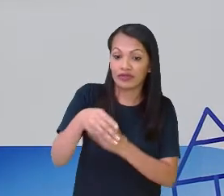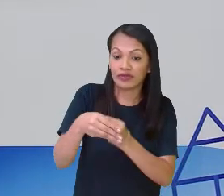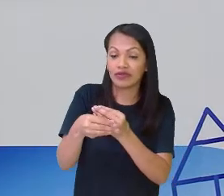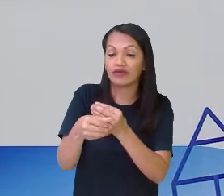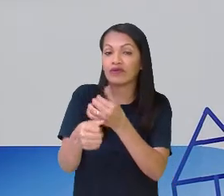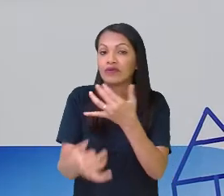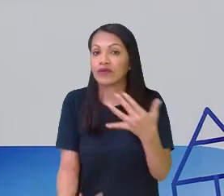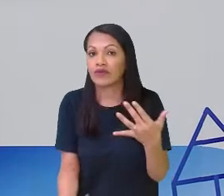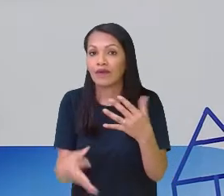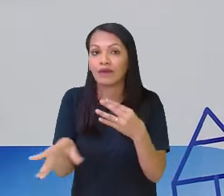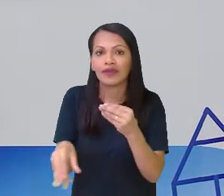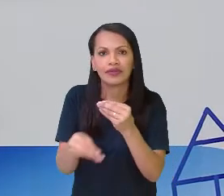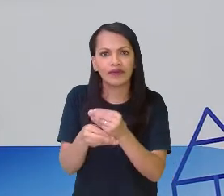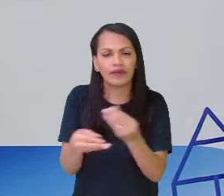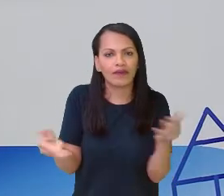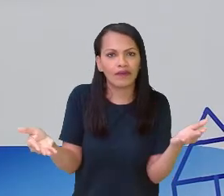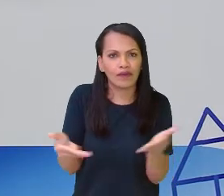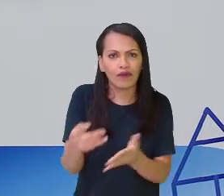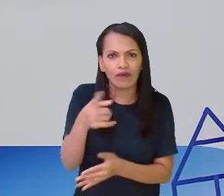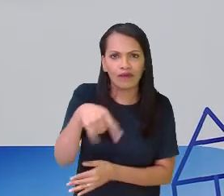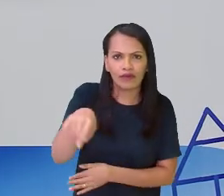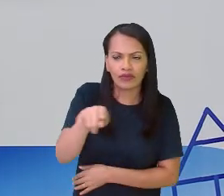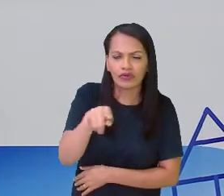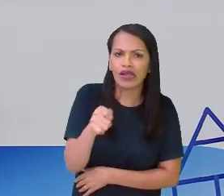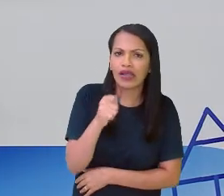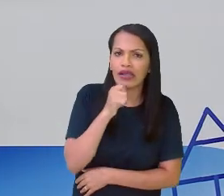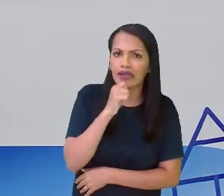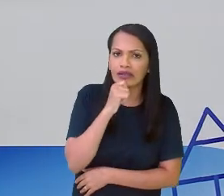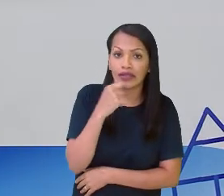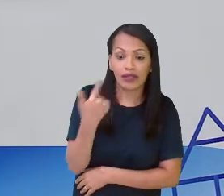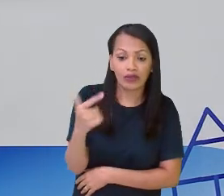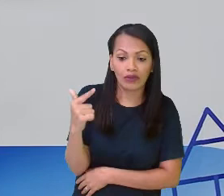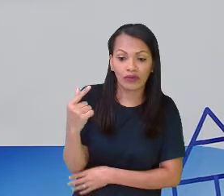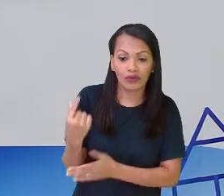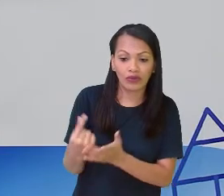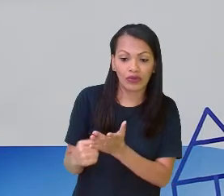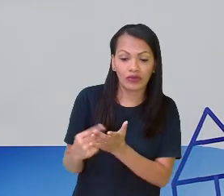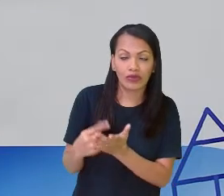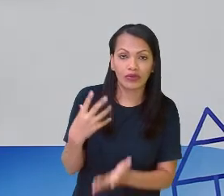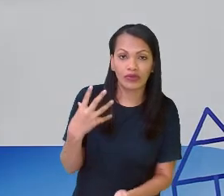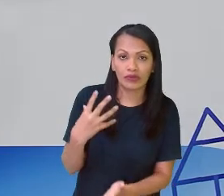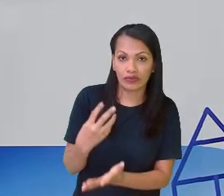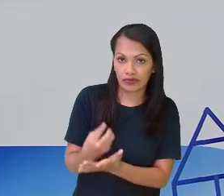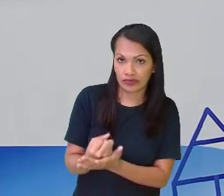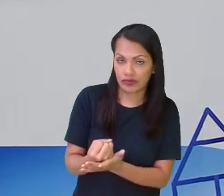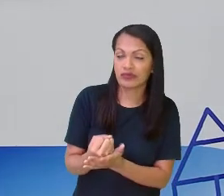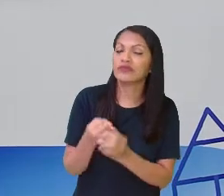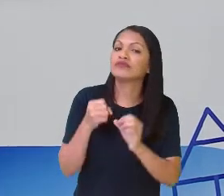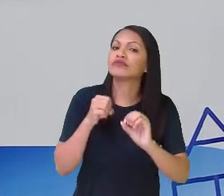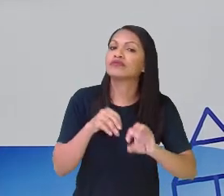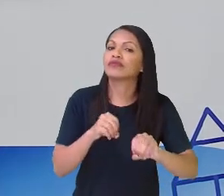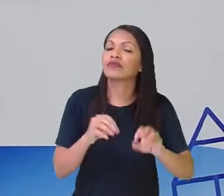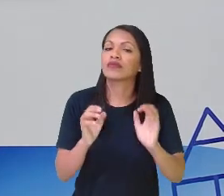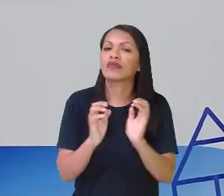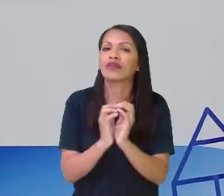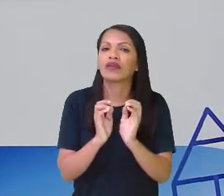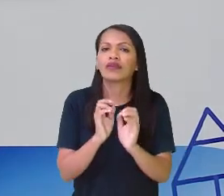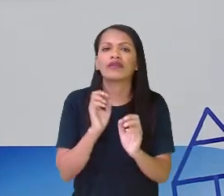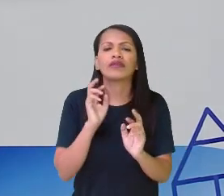sobre hoje, você que ainda não baixou o aplicativo do Educa Recife, está esperando o